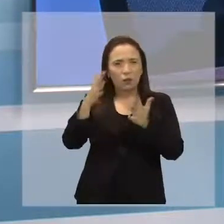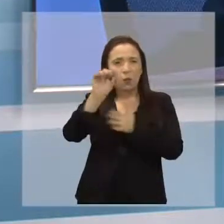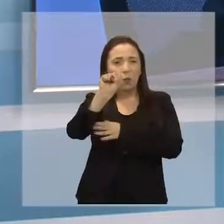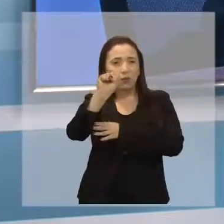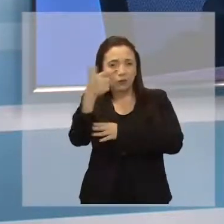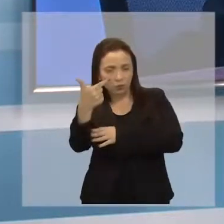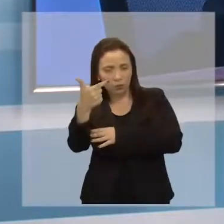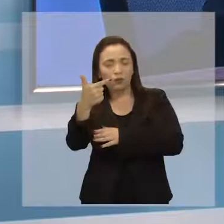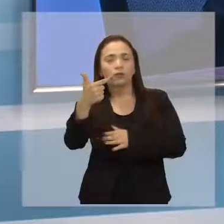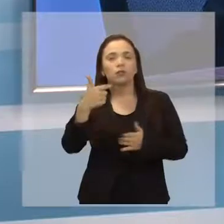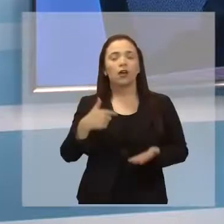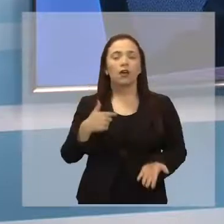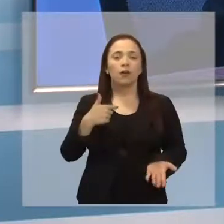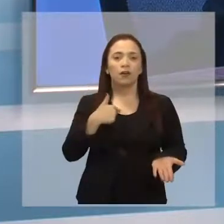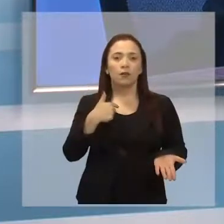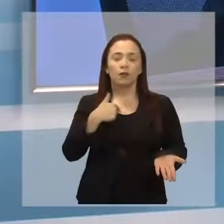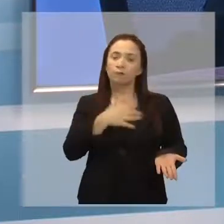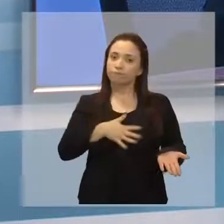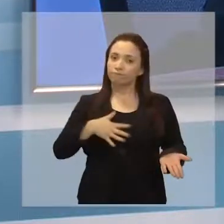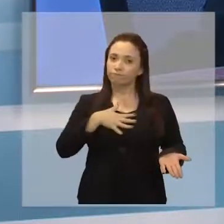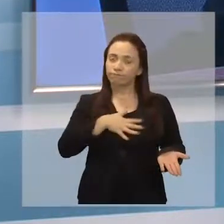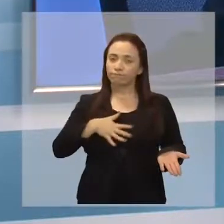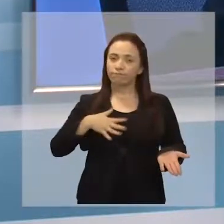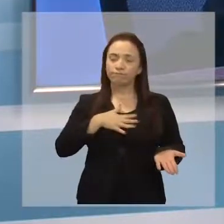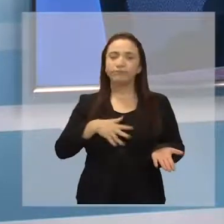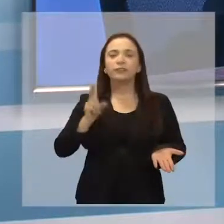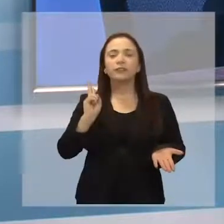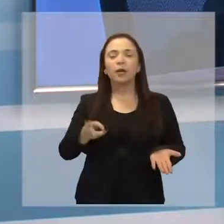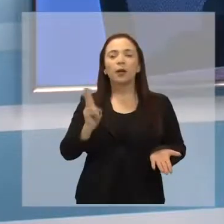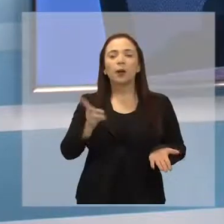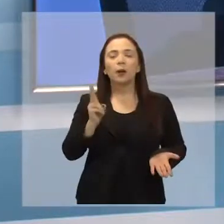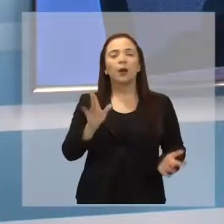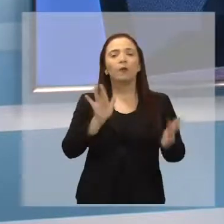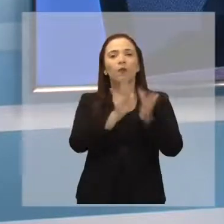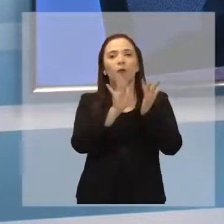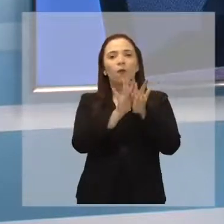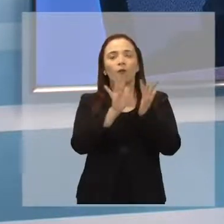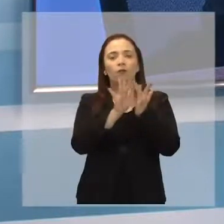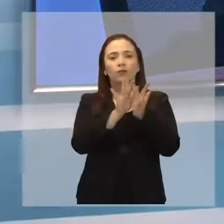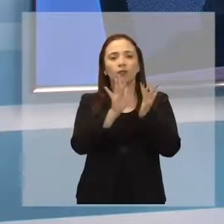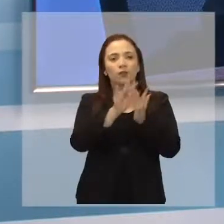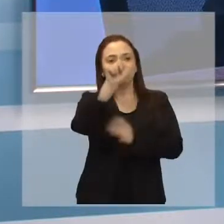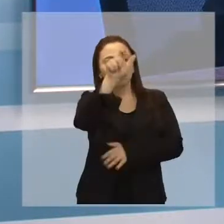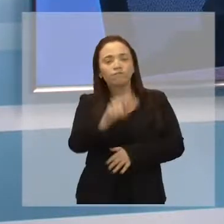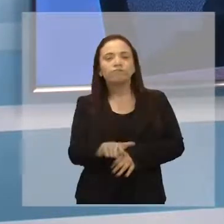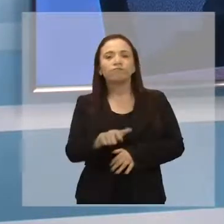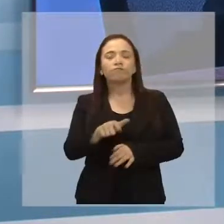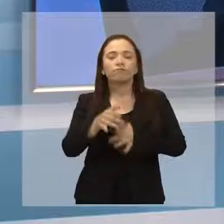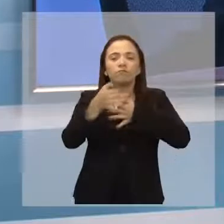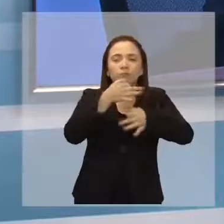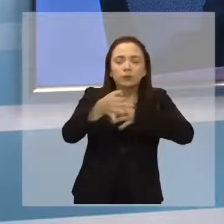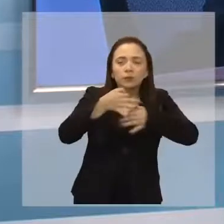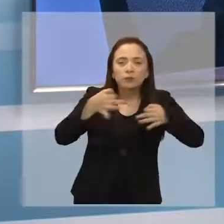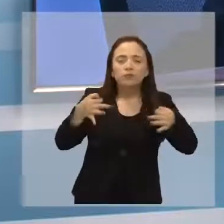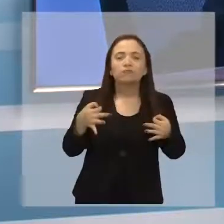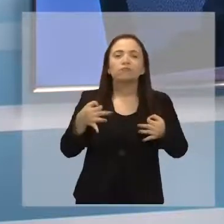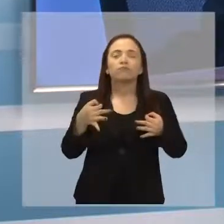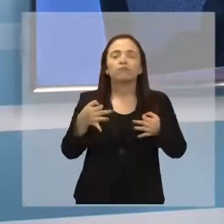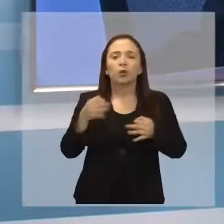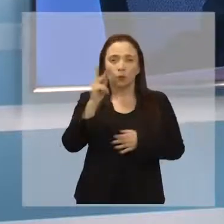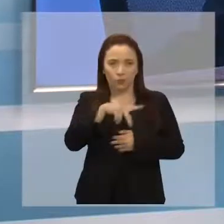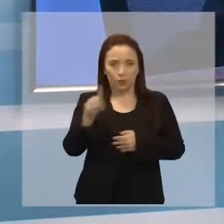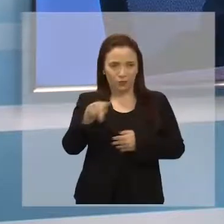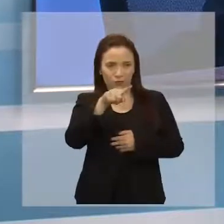1982, eu tive o privilégio de contar sempre com a valiosa e inestimável colaboração do professor Roberto Martins